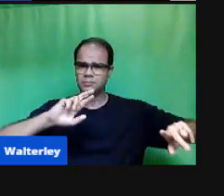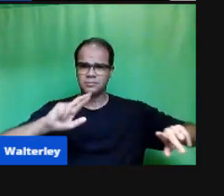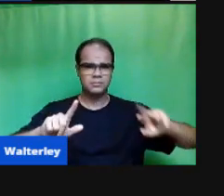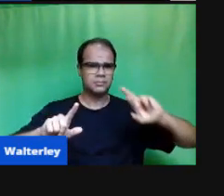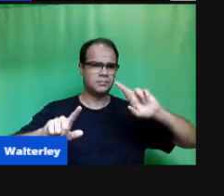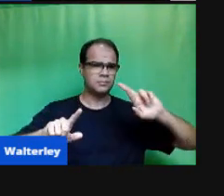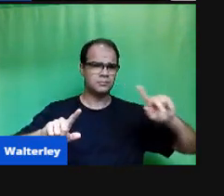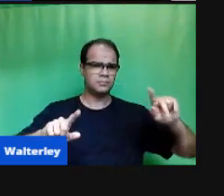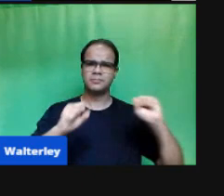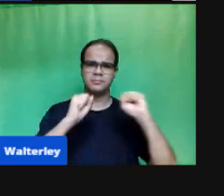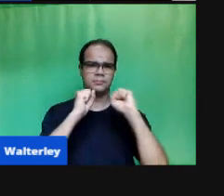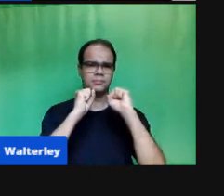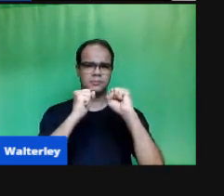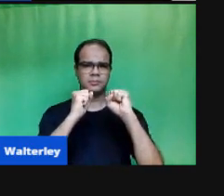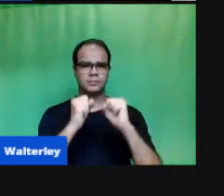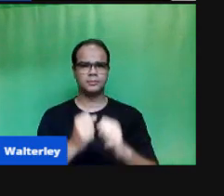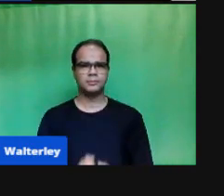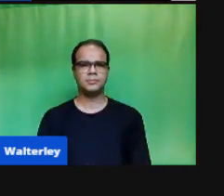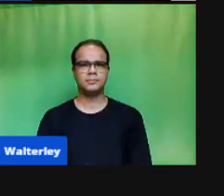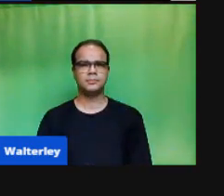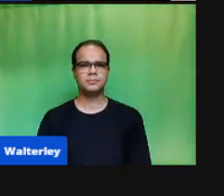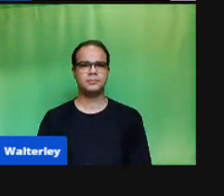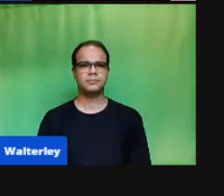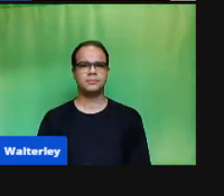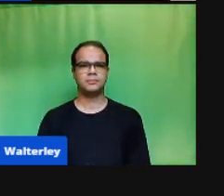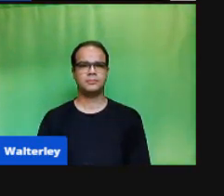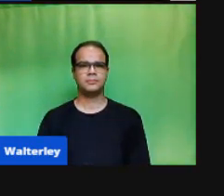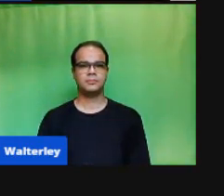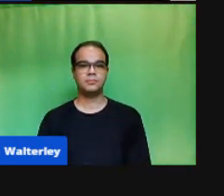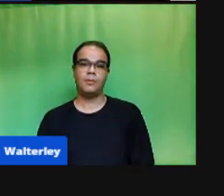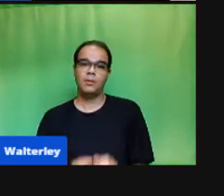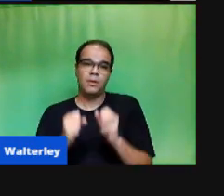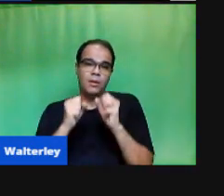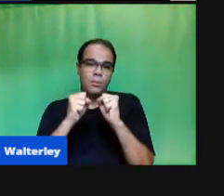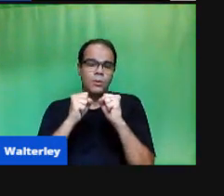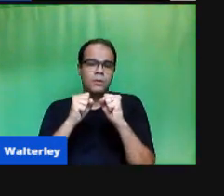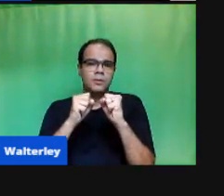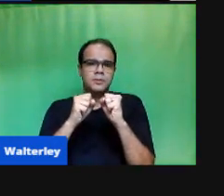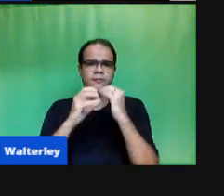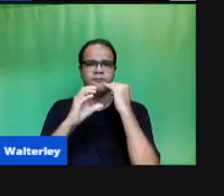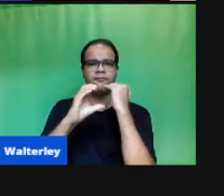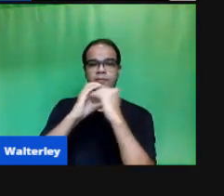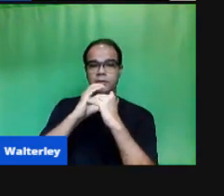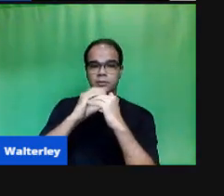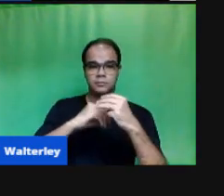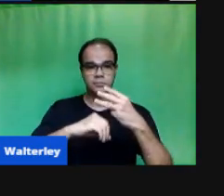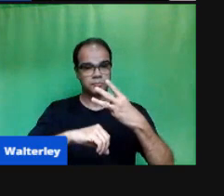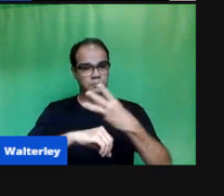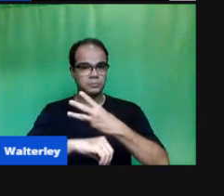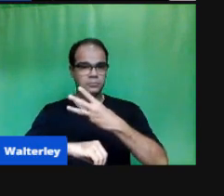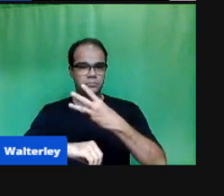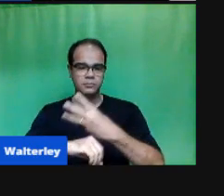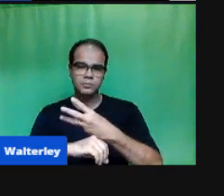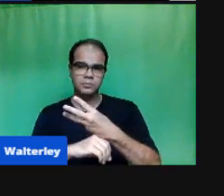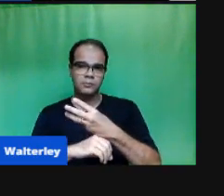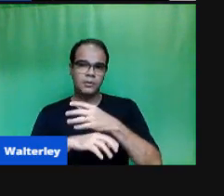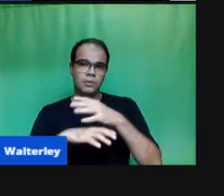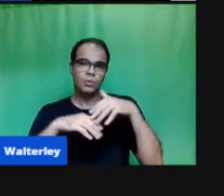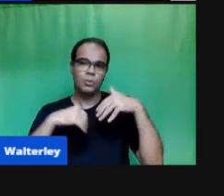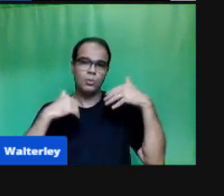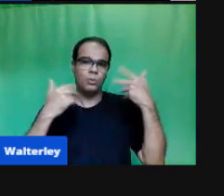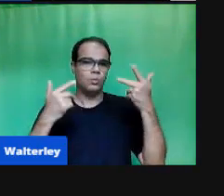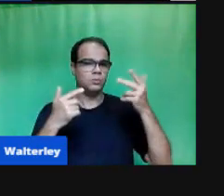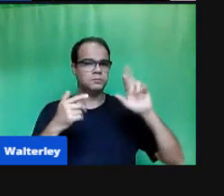contexto familiar. Ela pode ser enviada pelo WhatsApp ou por outros canais de